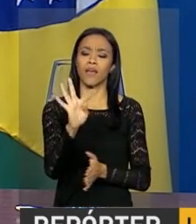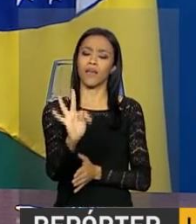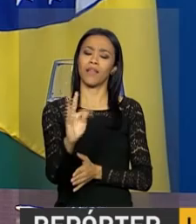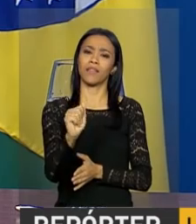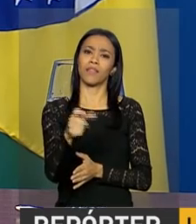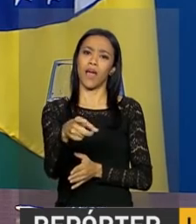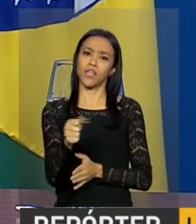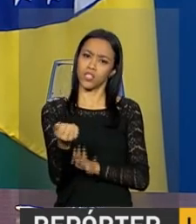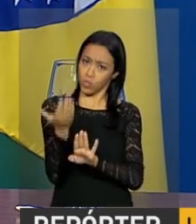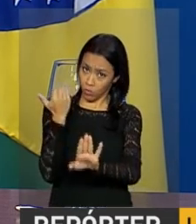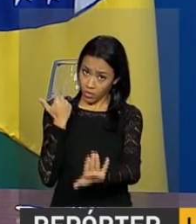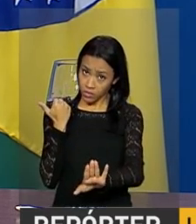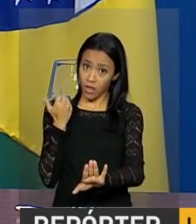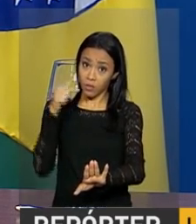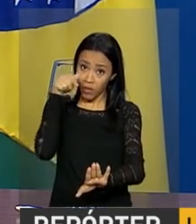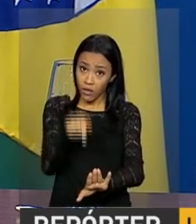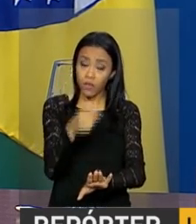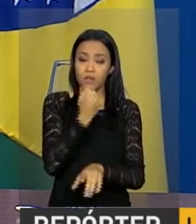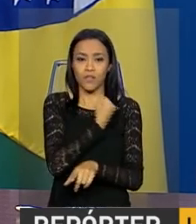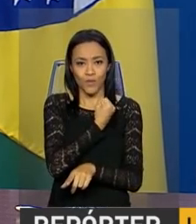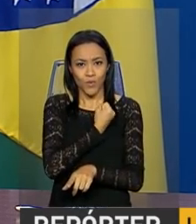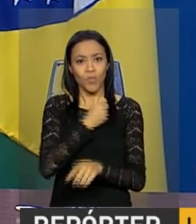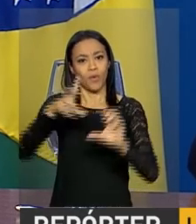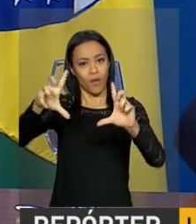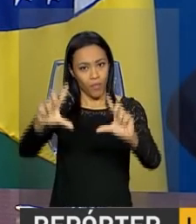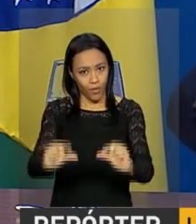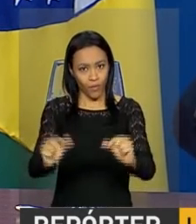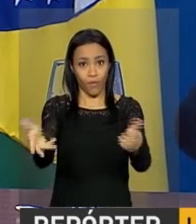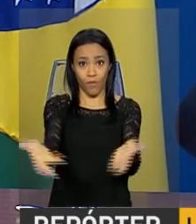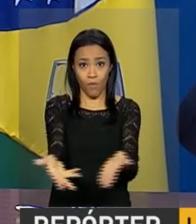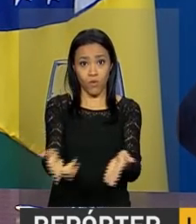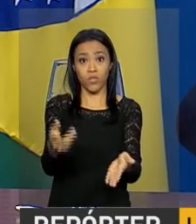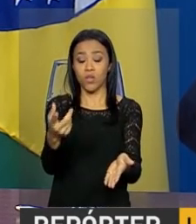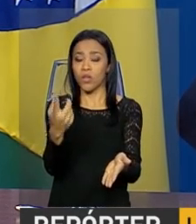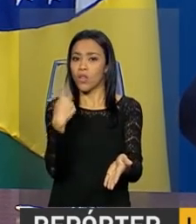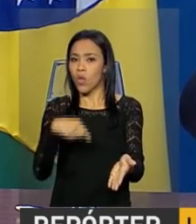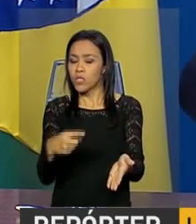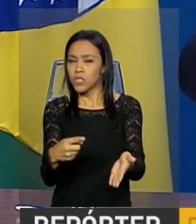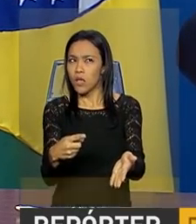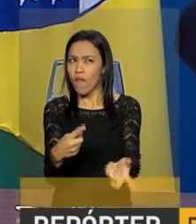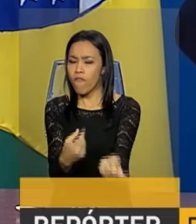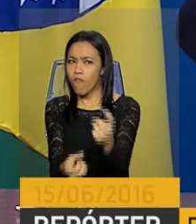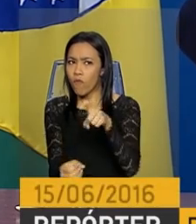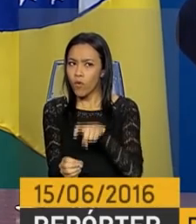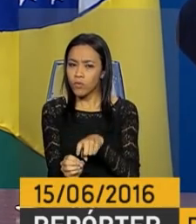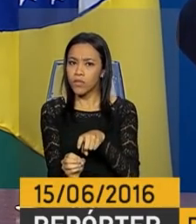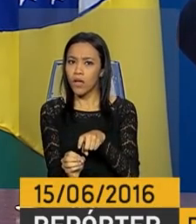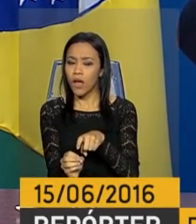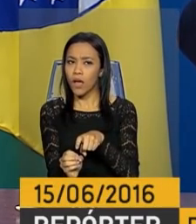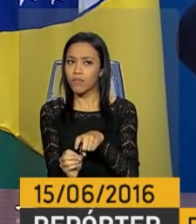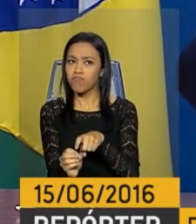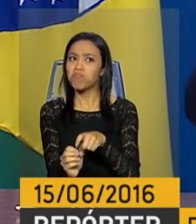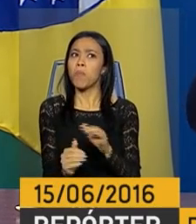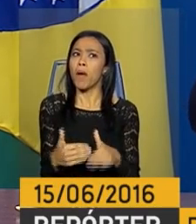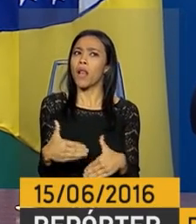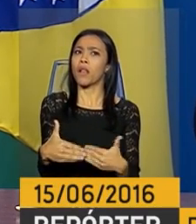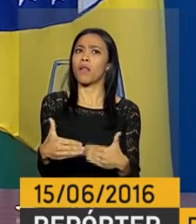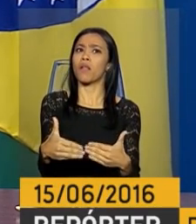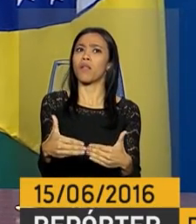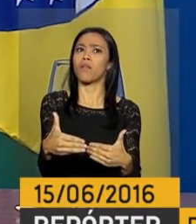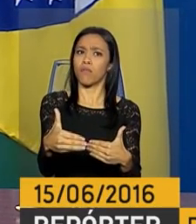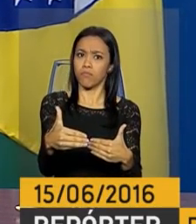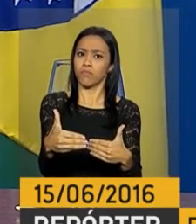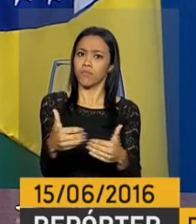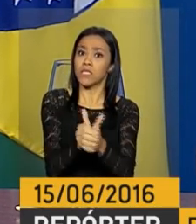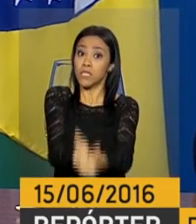no passado. Esse número é menor hoje. Nós podemos voltar a ele, crescer temporariamente acima dele e